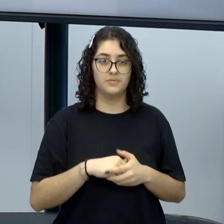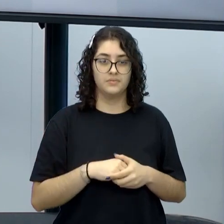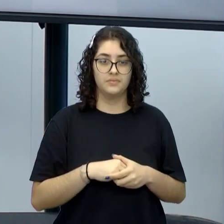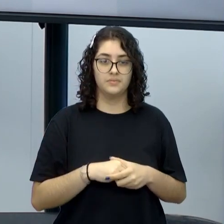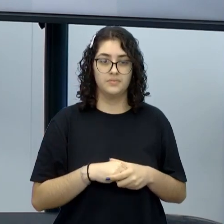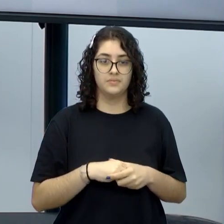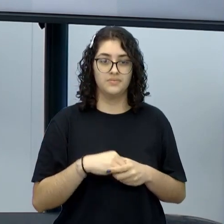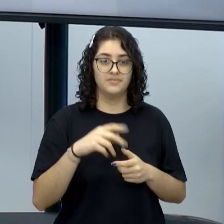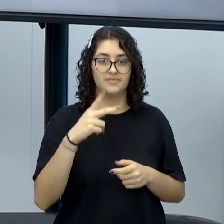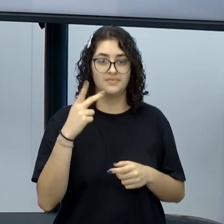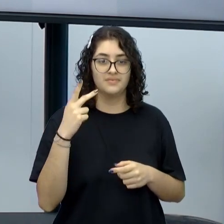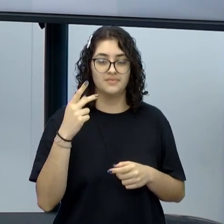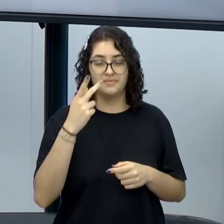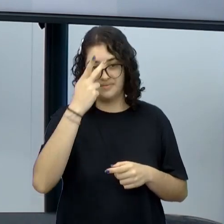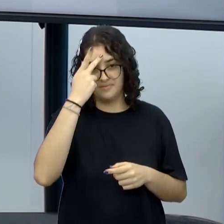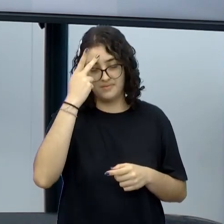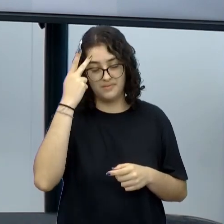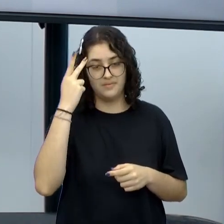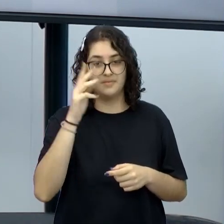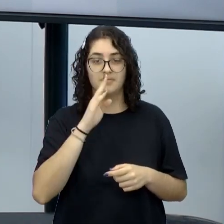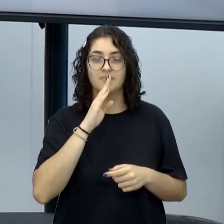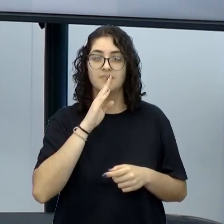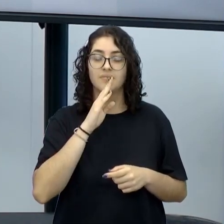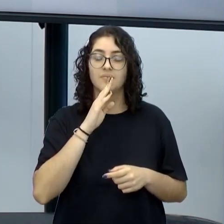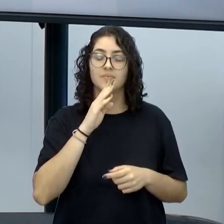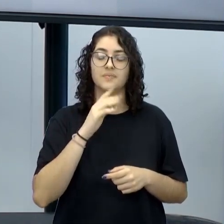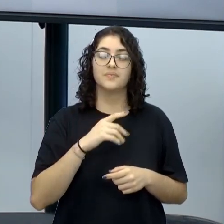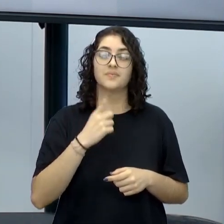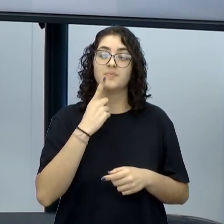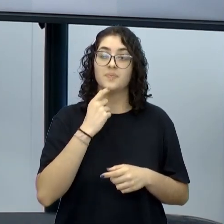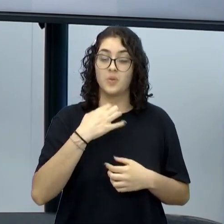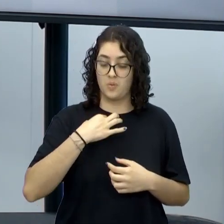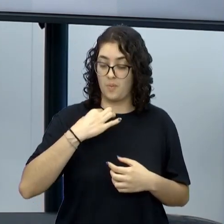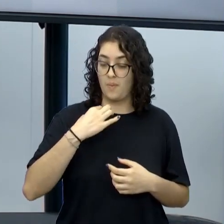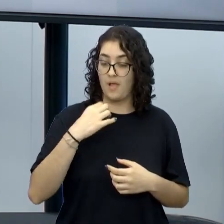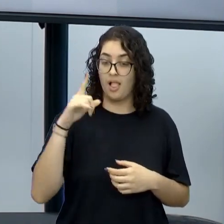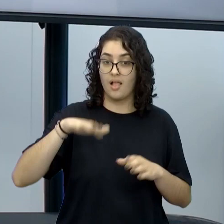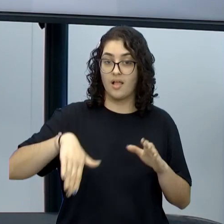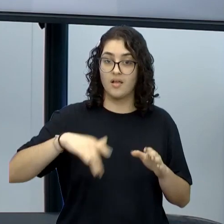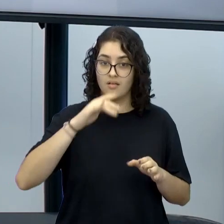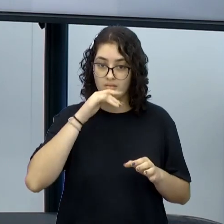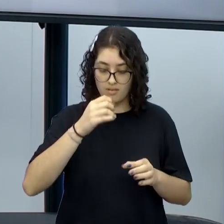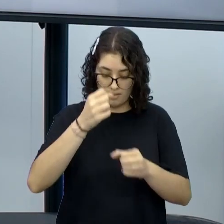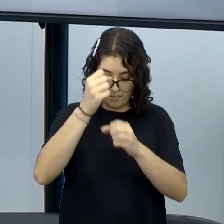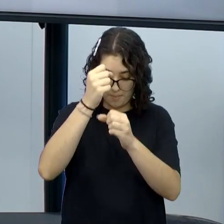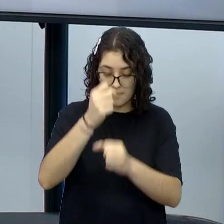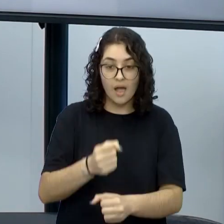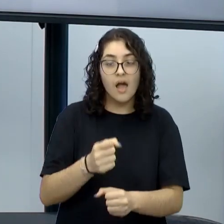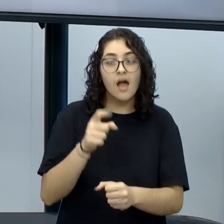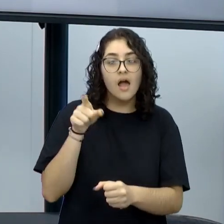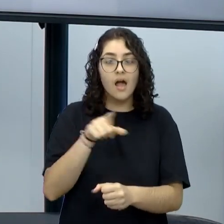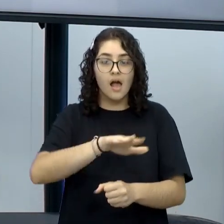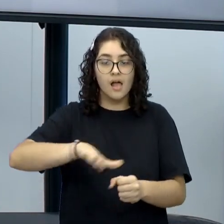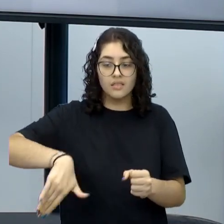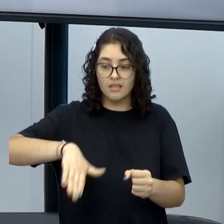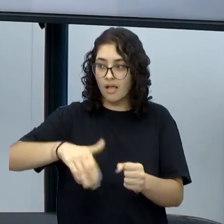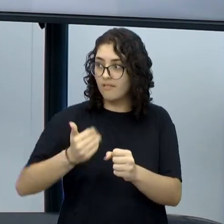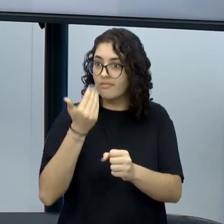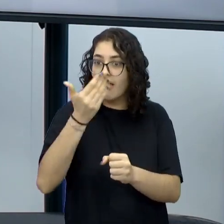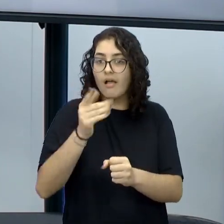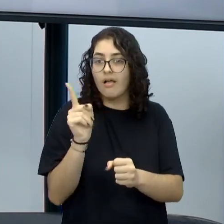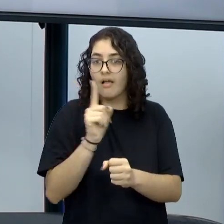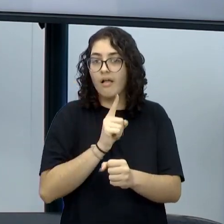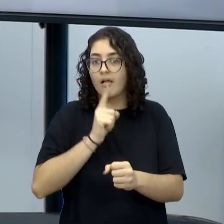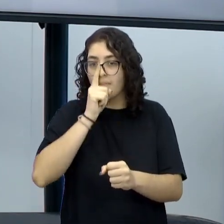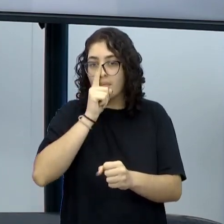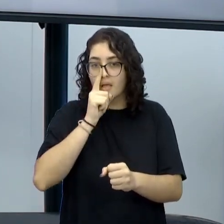chama-se salva-vidas e pessoas que cuidam disso, que colocam, às vezes, placas falando não nadar daqui para cá,